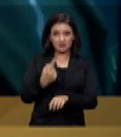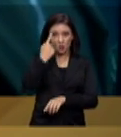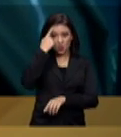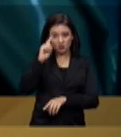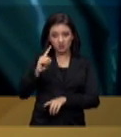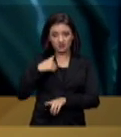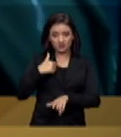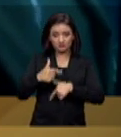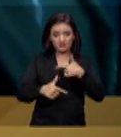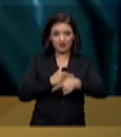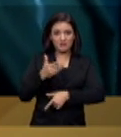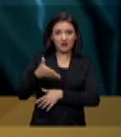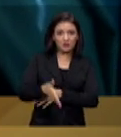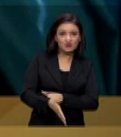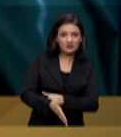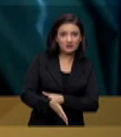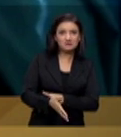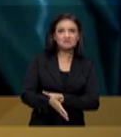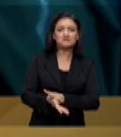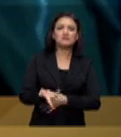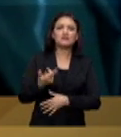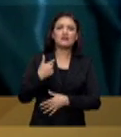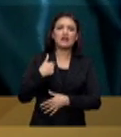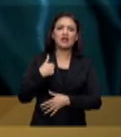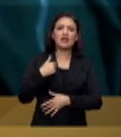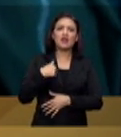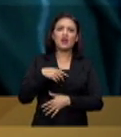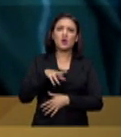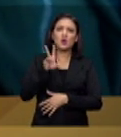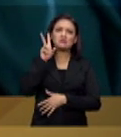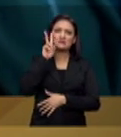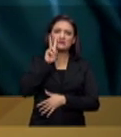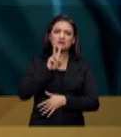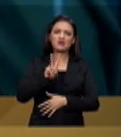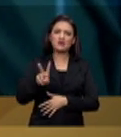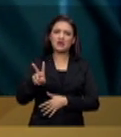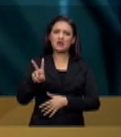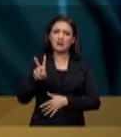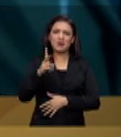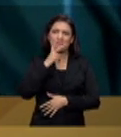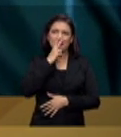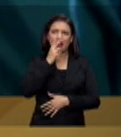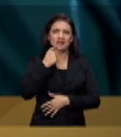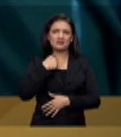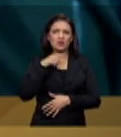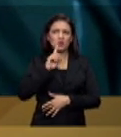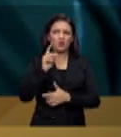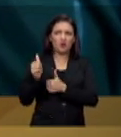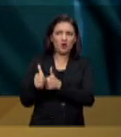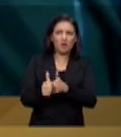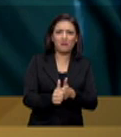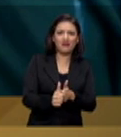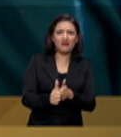com a palavra o ministro Marco Aurélio, acompanhado bem os pronunciamentos do colegiado.